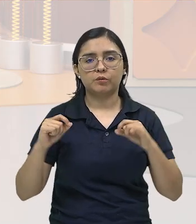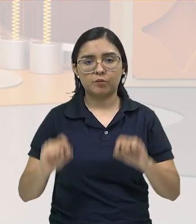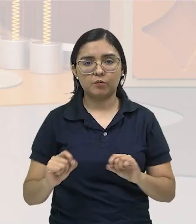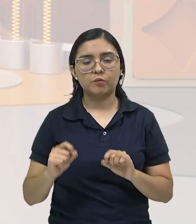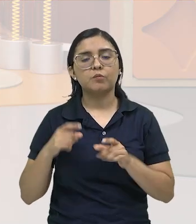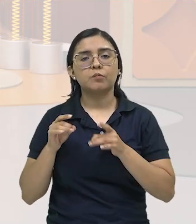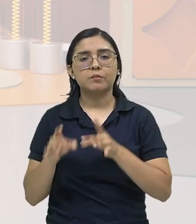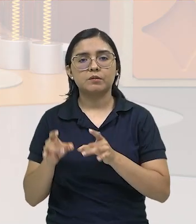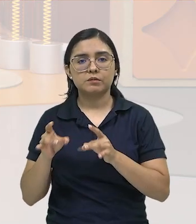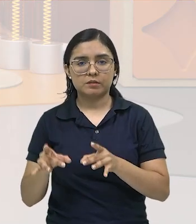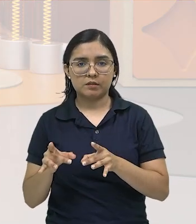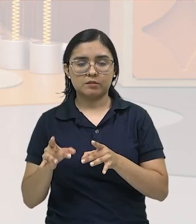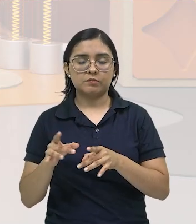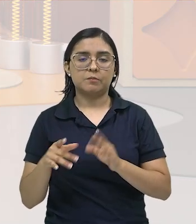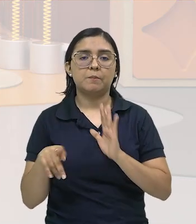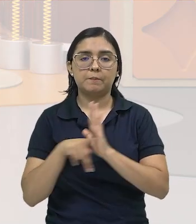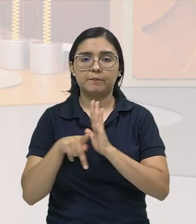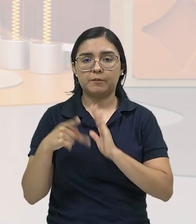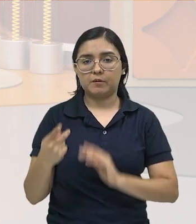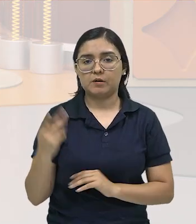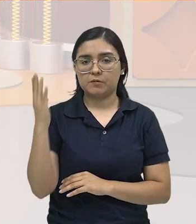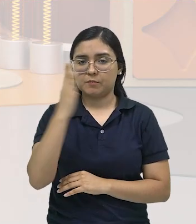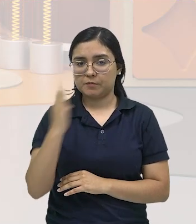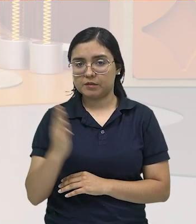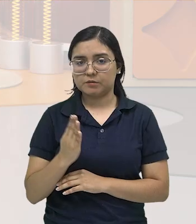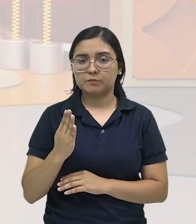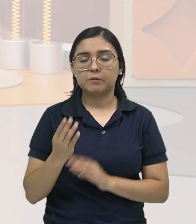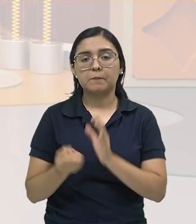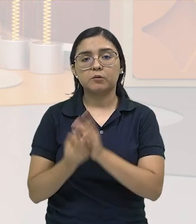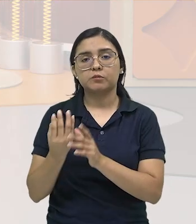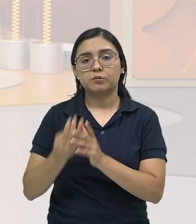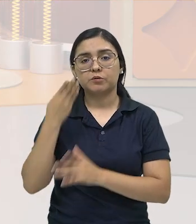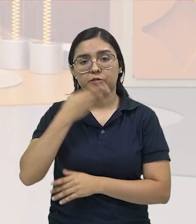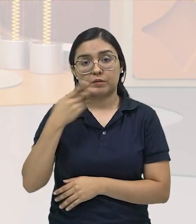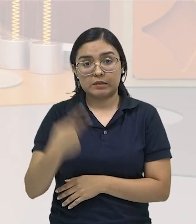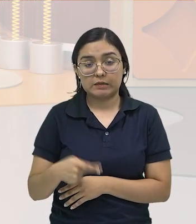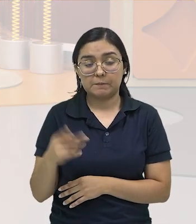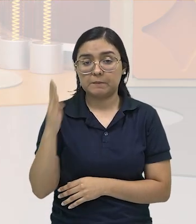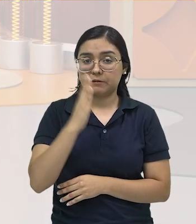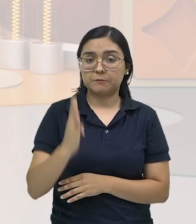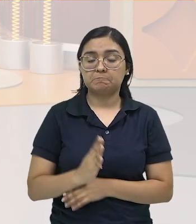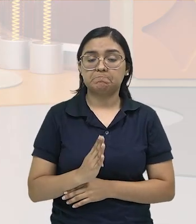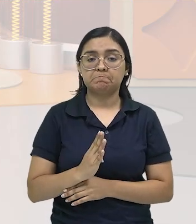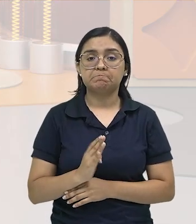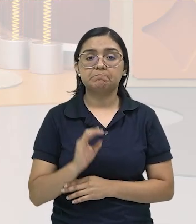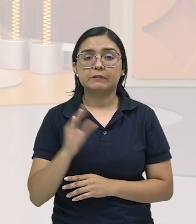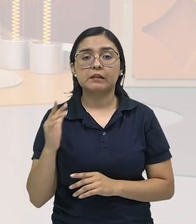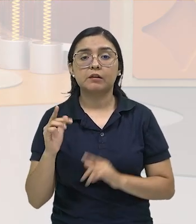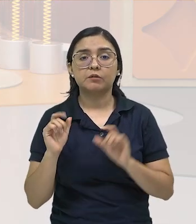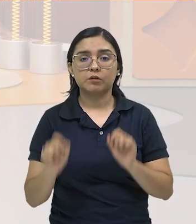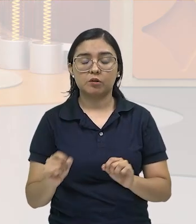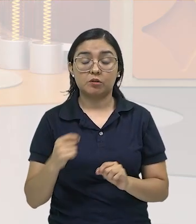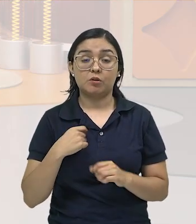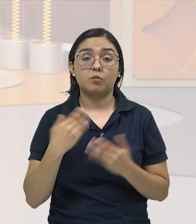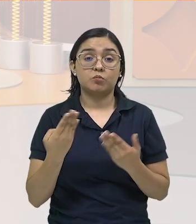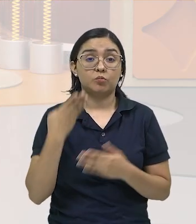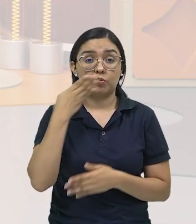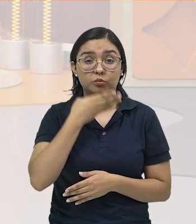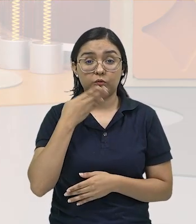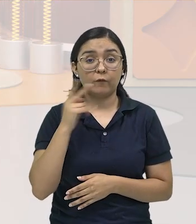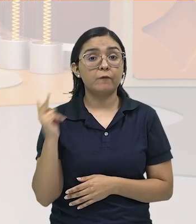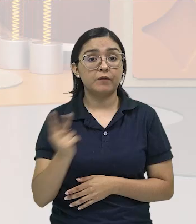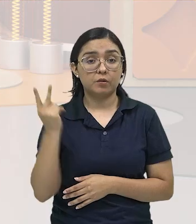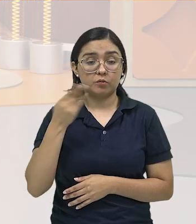ser concorrentes da produção açucareira do Brasil. E isso, claro, que vai fazer com que o preço do açúcar comece,